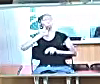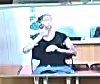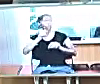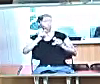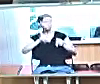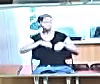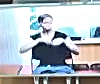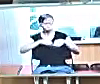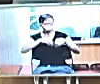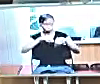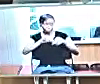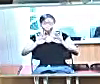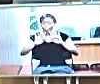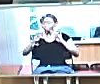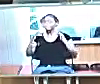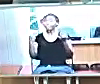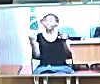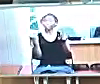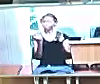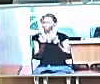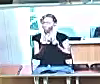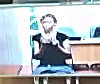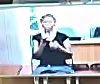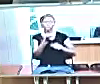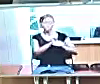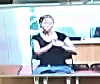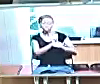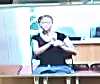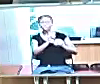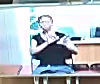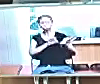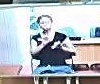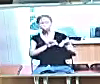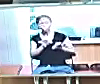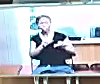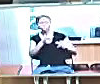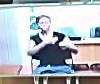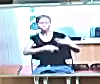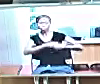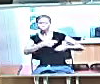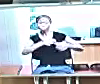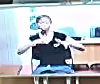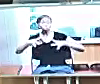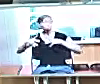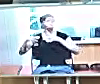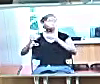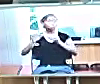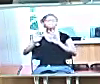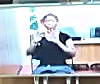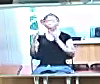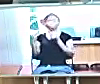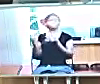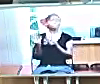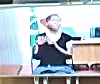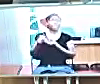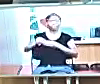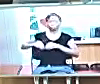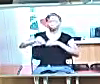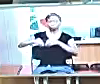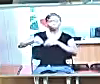familiares então toda a gestão toda a organização administrativa é feita por agricultores familiares